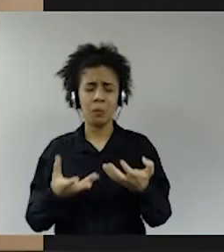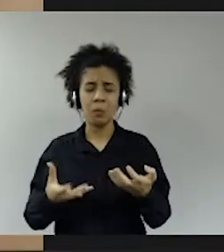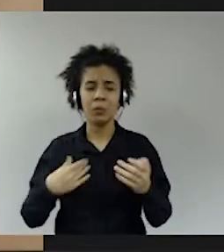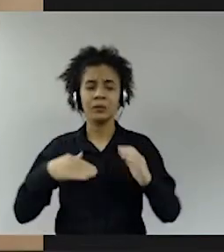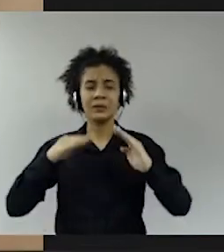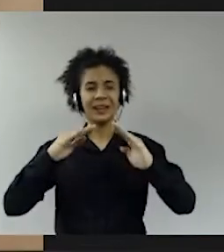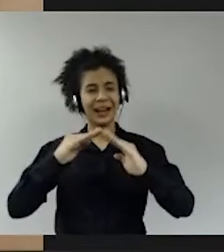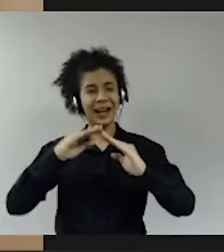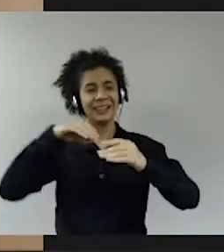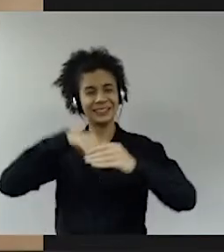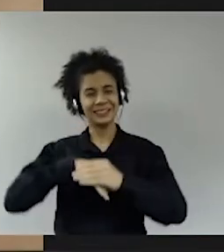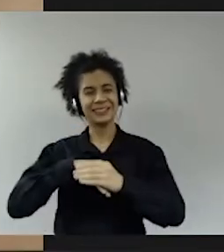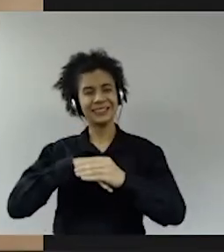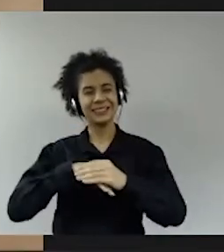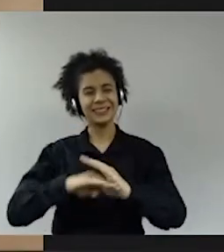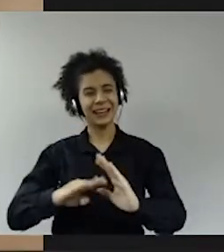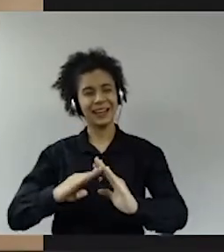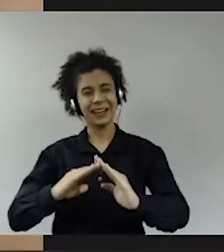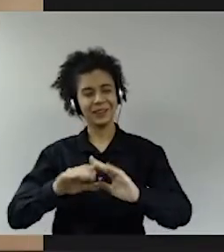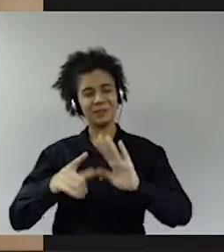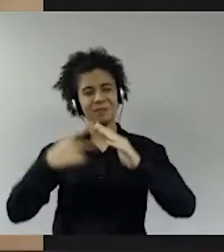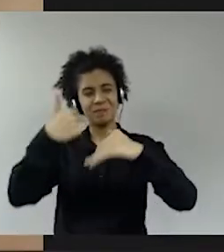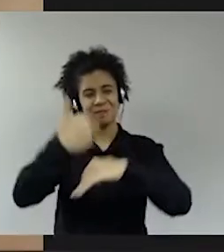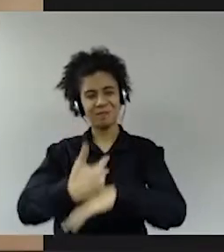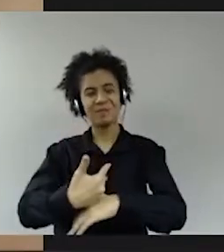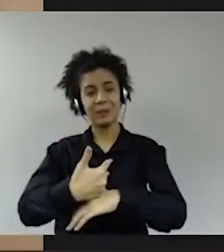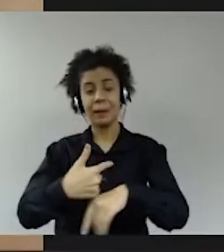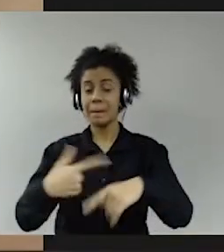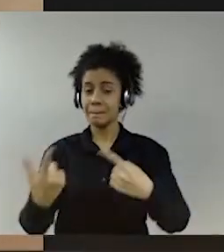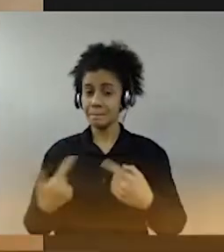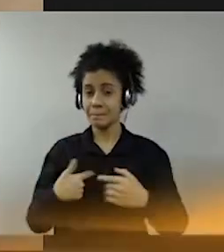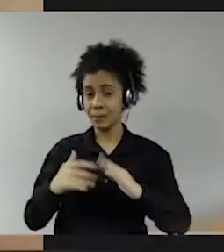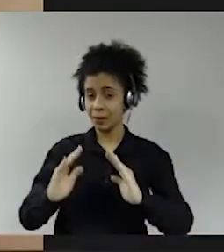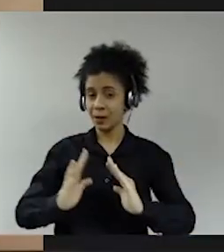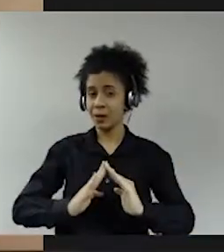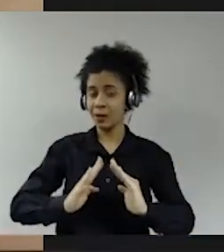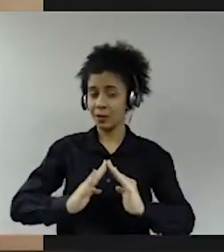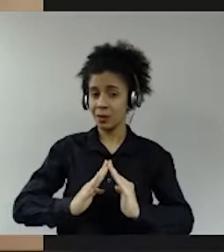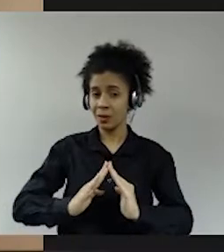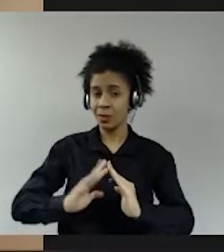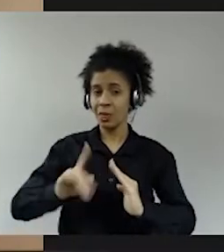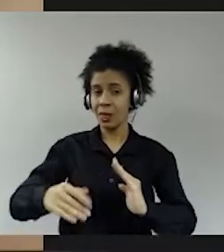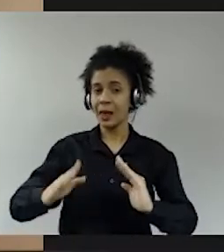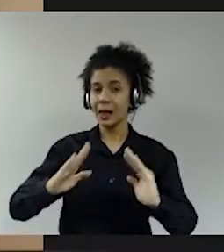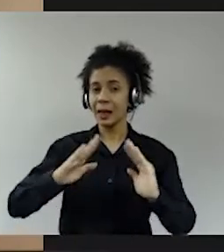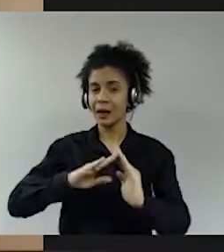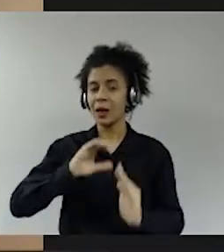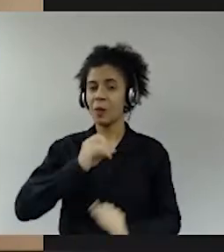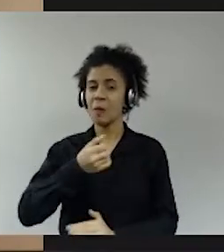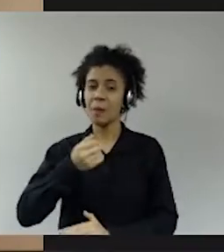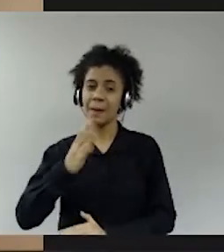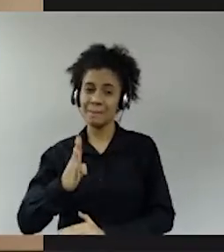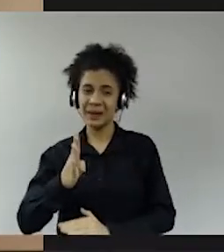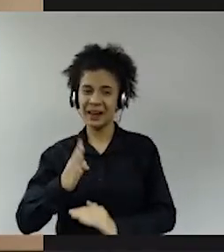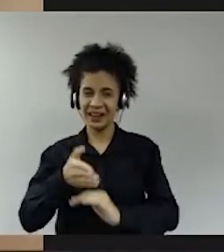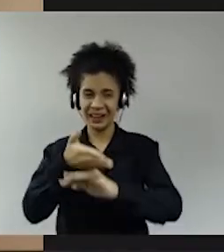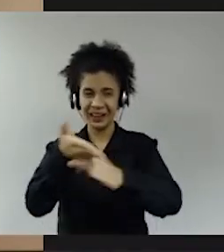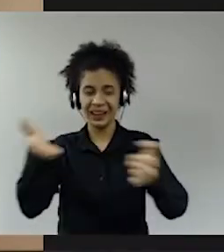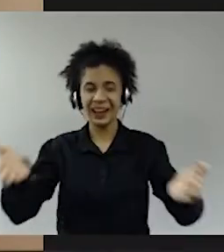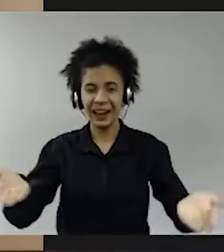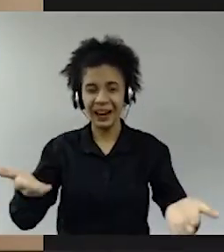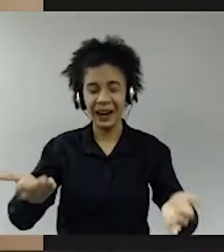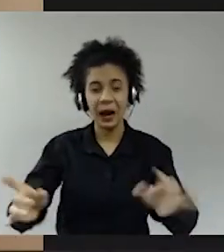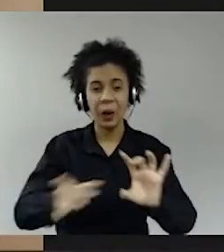casa, literalmente, através dessa tela, mas na minha casa, que é a casa da Ordem dos Advogados do Brasil,